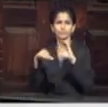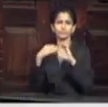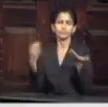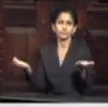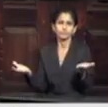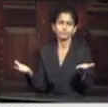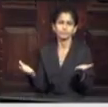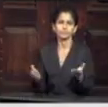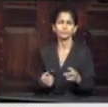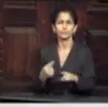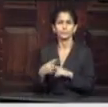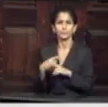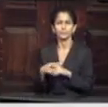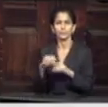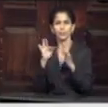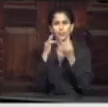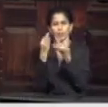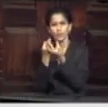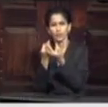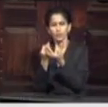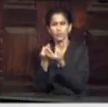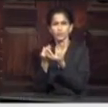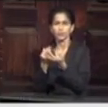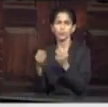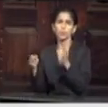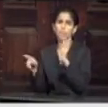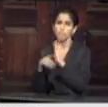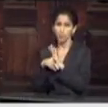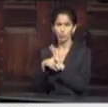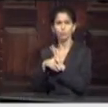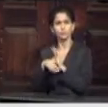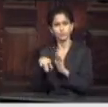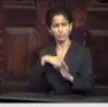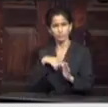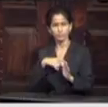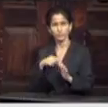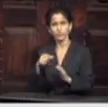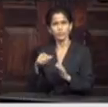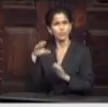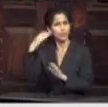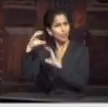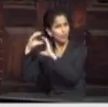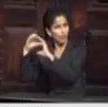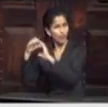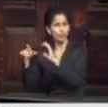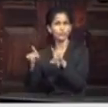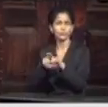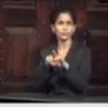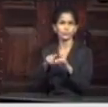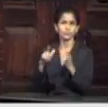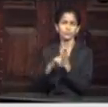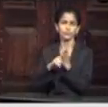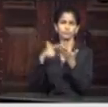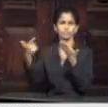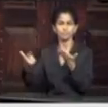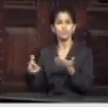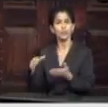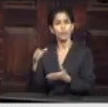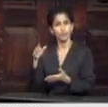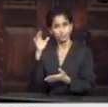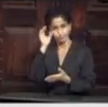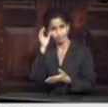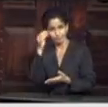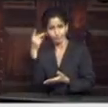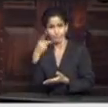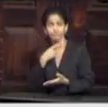votar, porque suas famílias, os próprios deputados, são donos de rádio, são donos de jornal, têm interesse direto, mas não